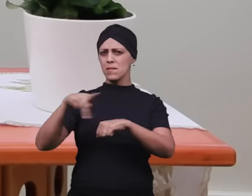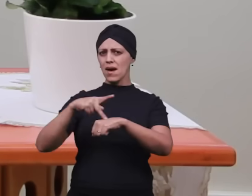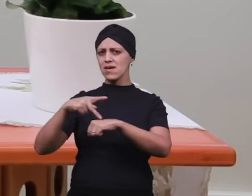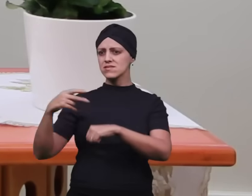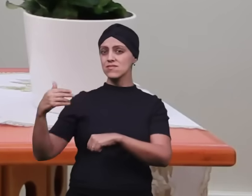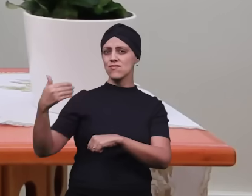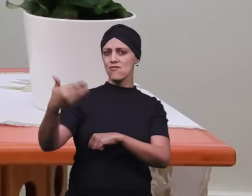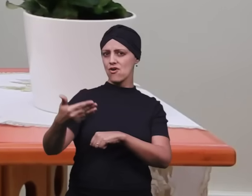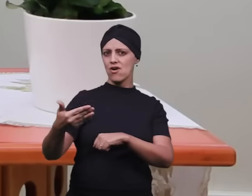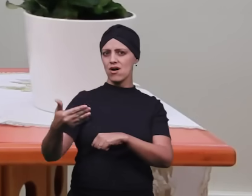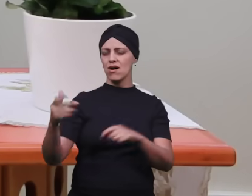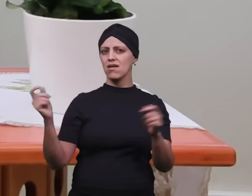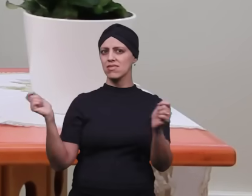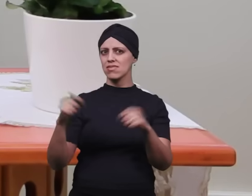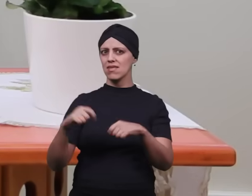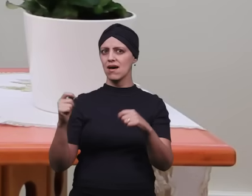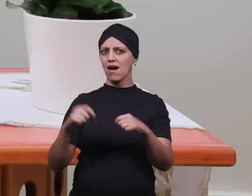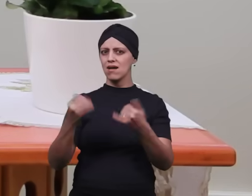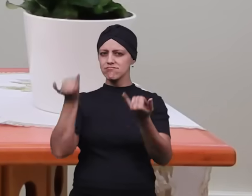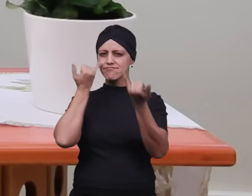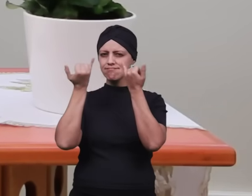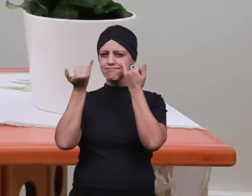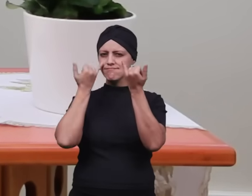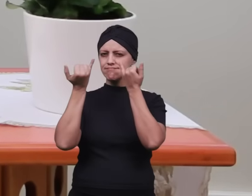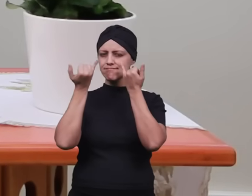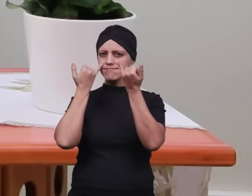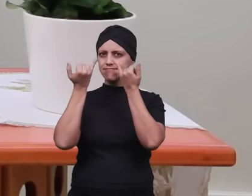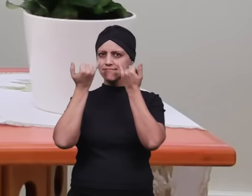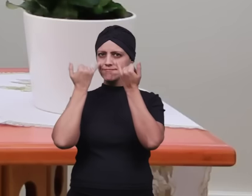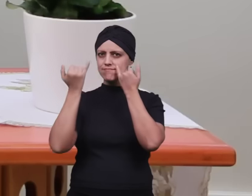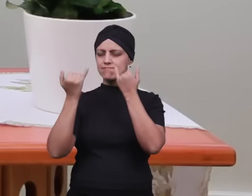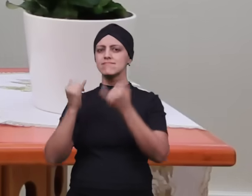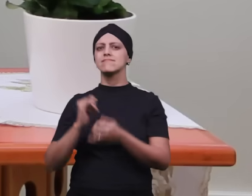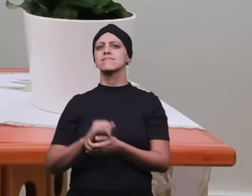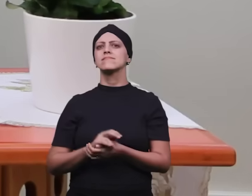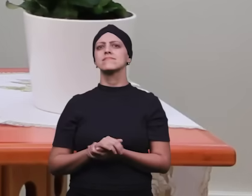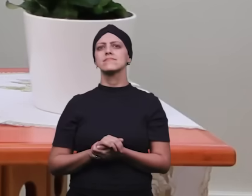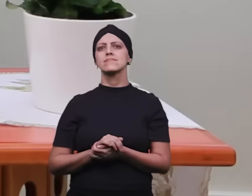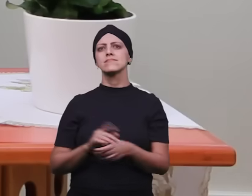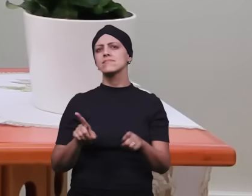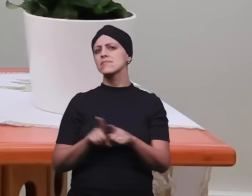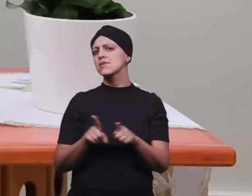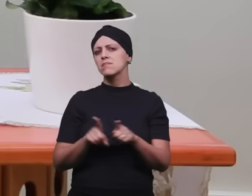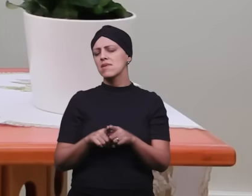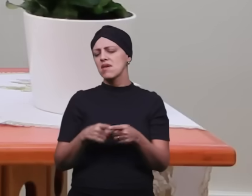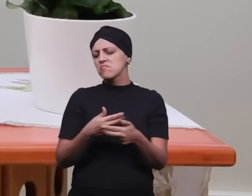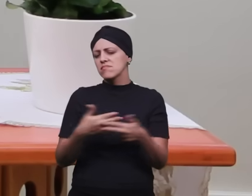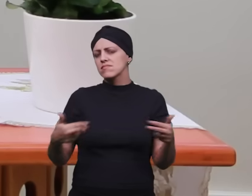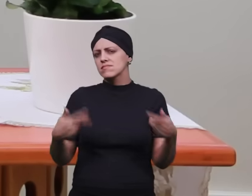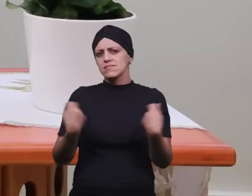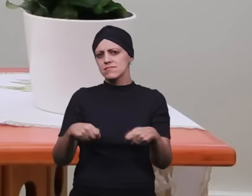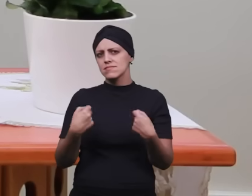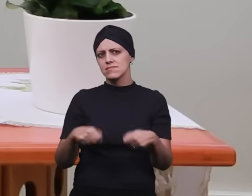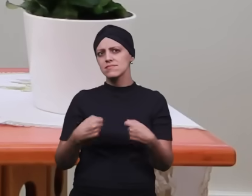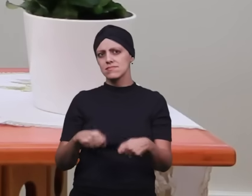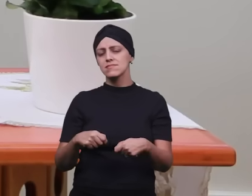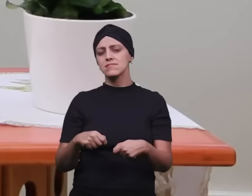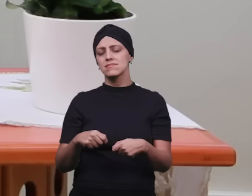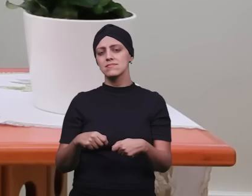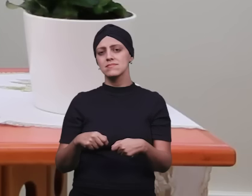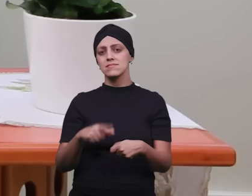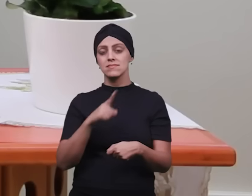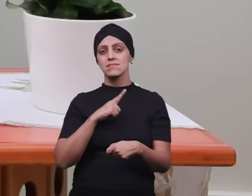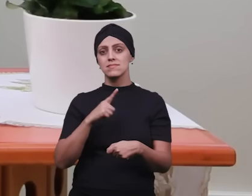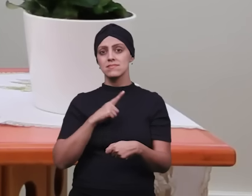exterior, você terá acesso às informações e às demais necessidades que você tiver, você